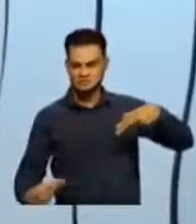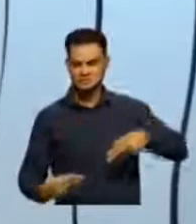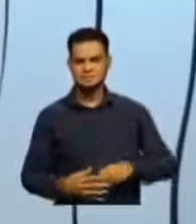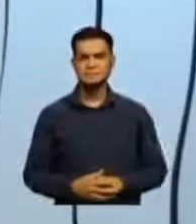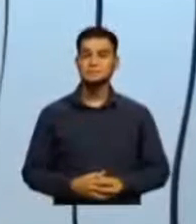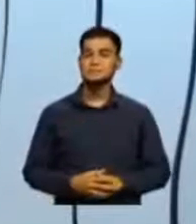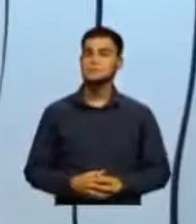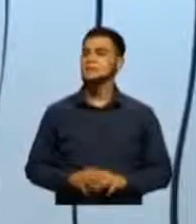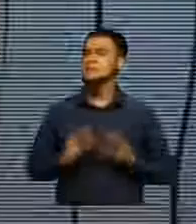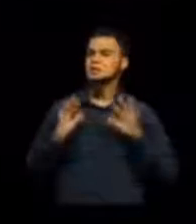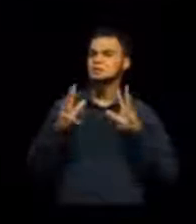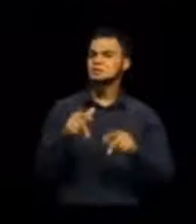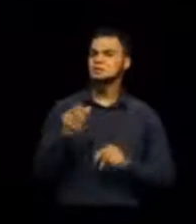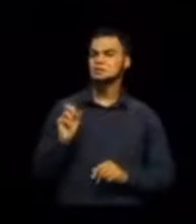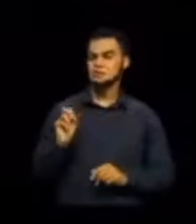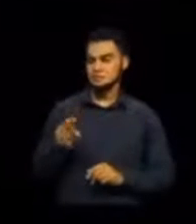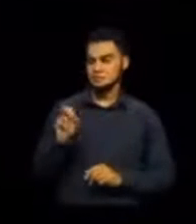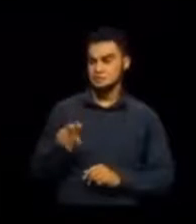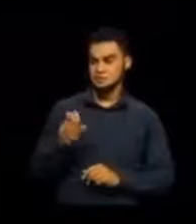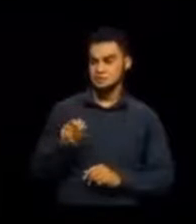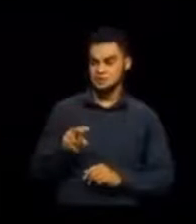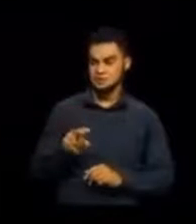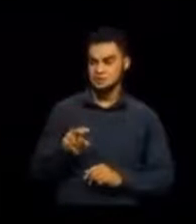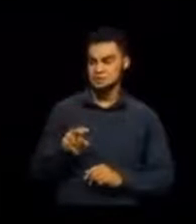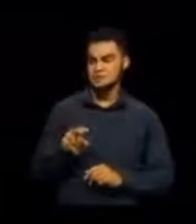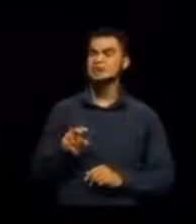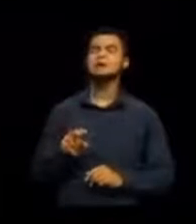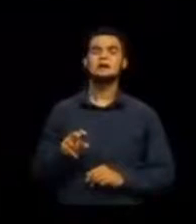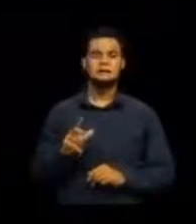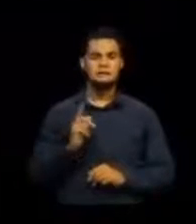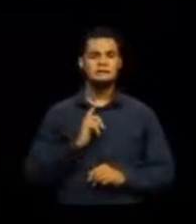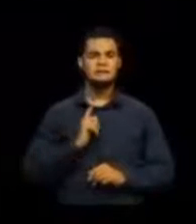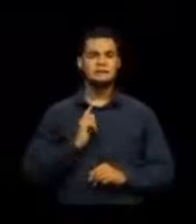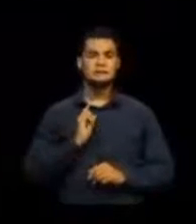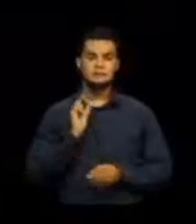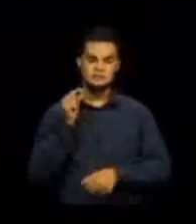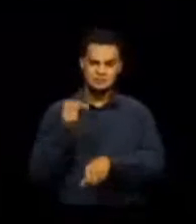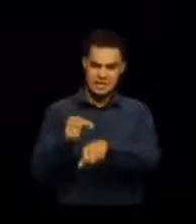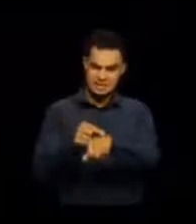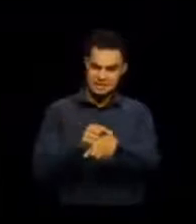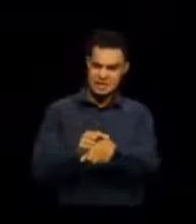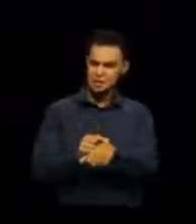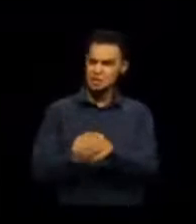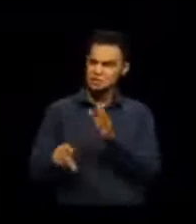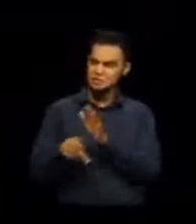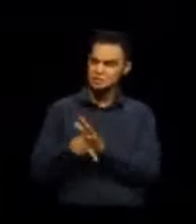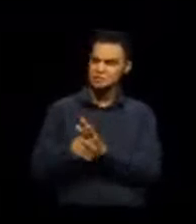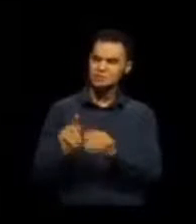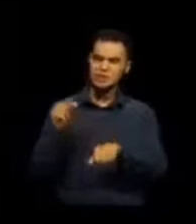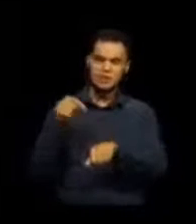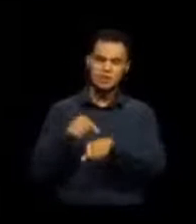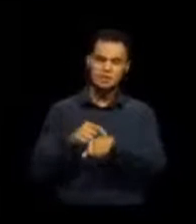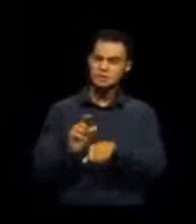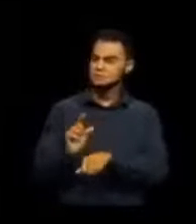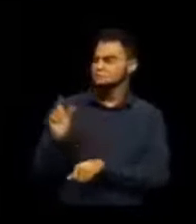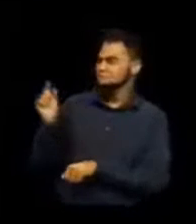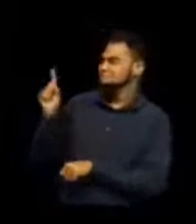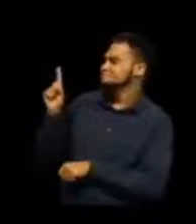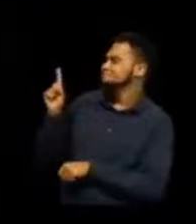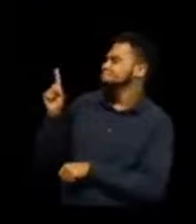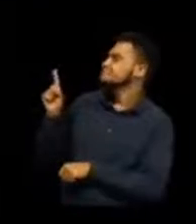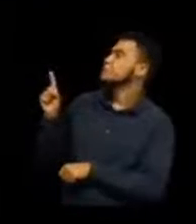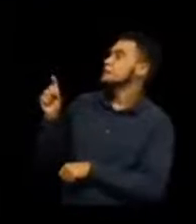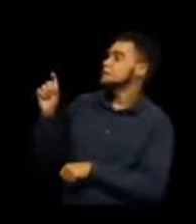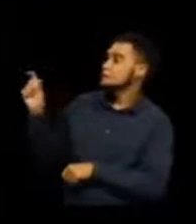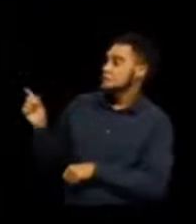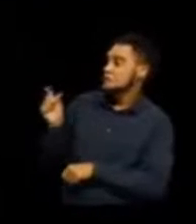Todo vírus, ele vai ter uma célula-alvo, vai ter um receptor específico. Por isso